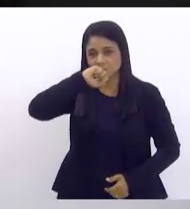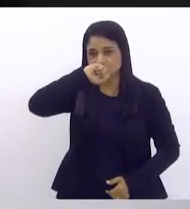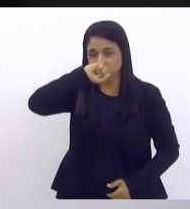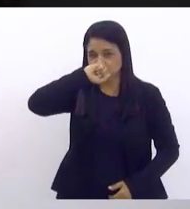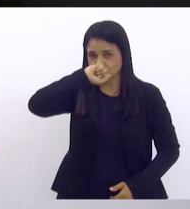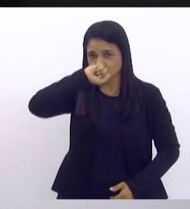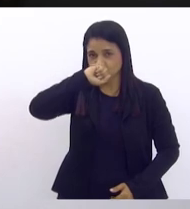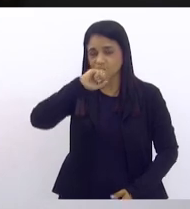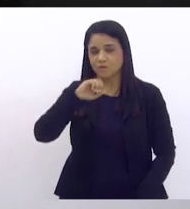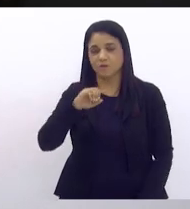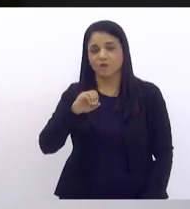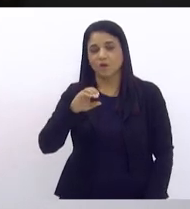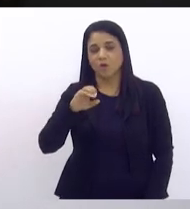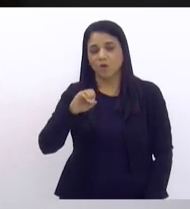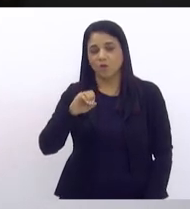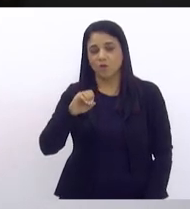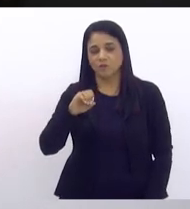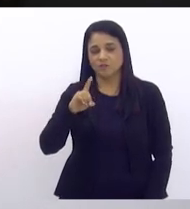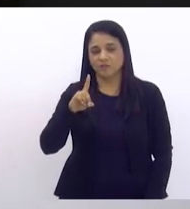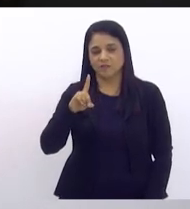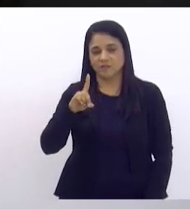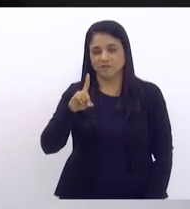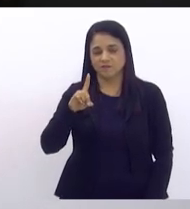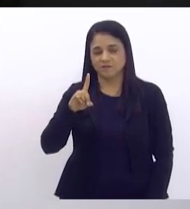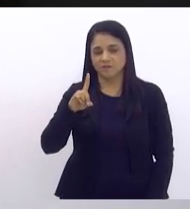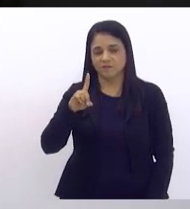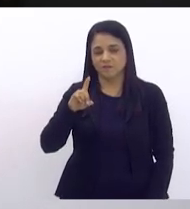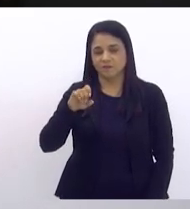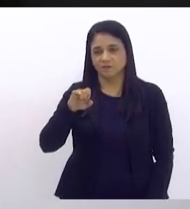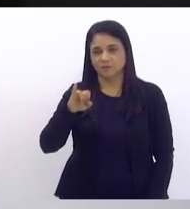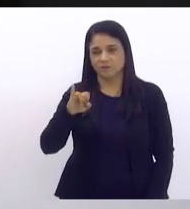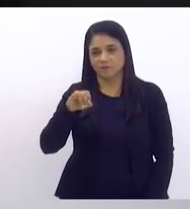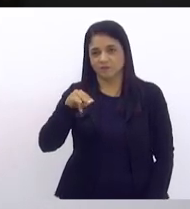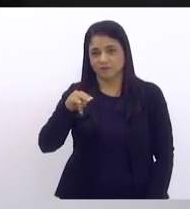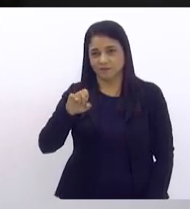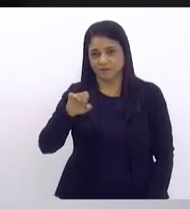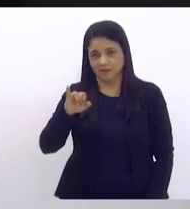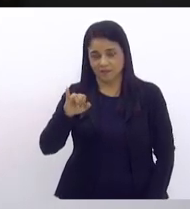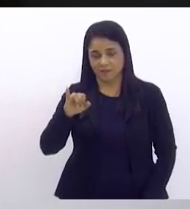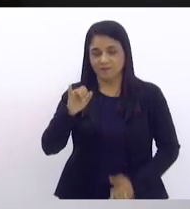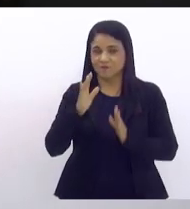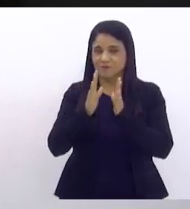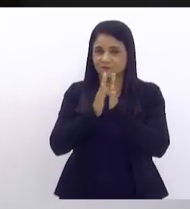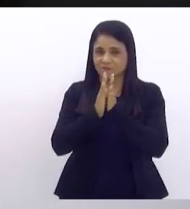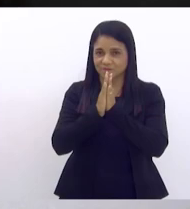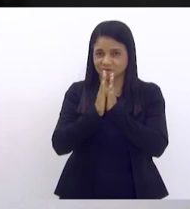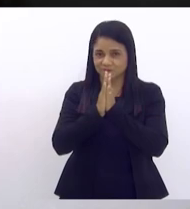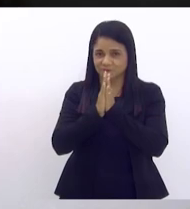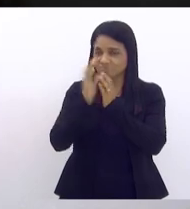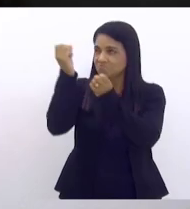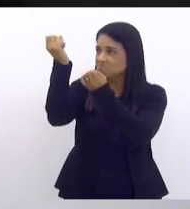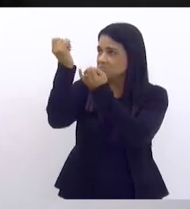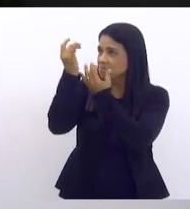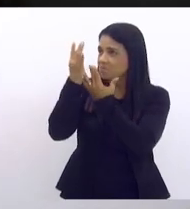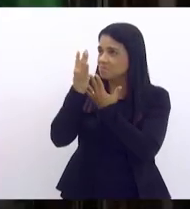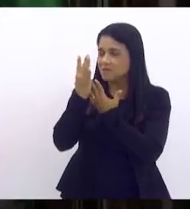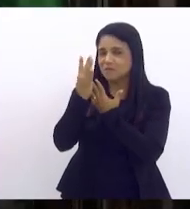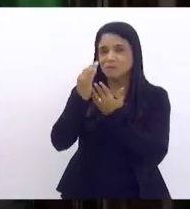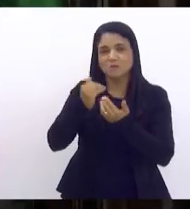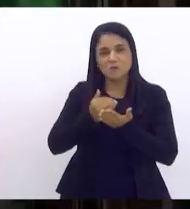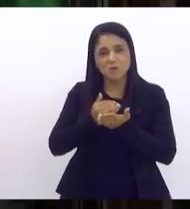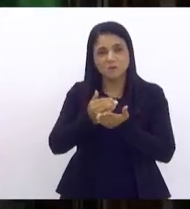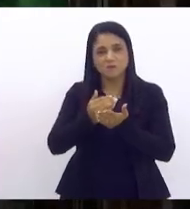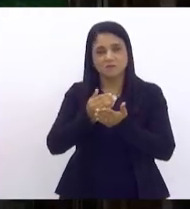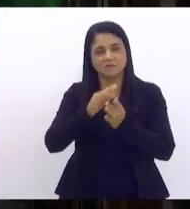possa fazer um momento de oração, um momento de bênção, para que aí sim possamos dar início a